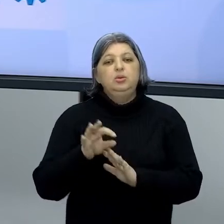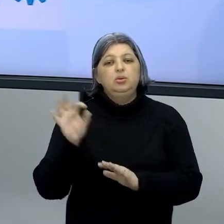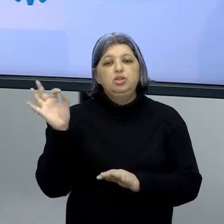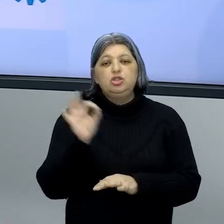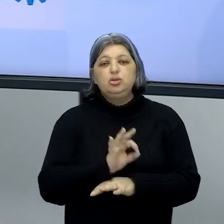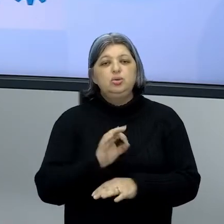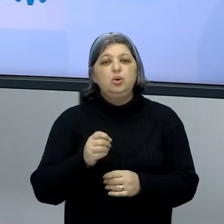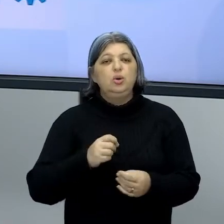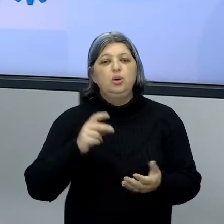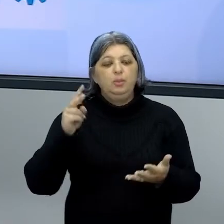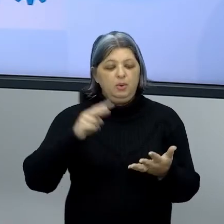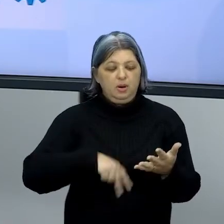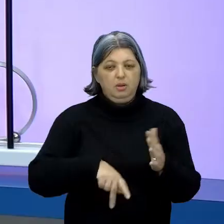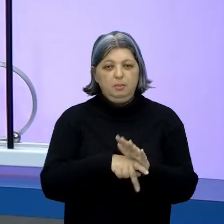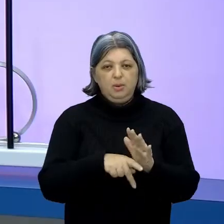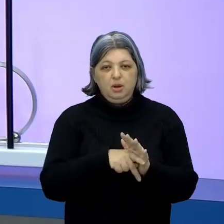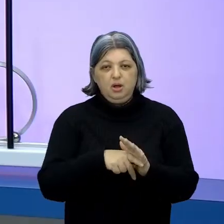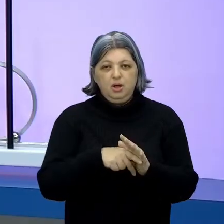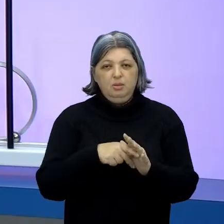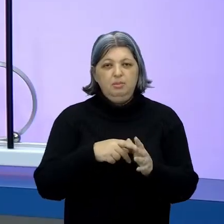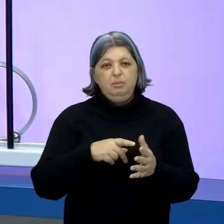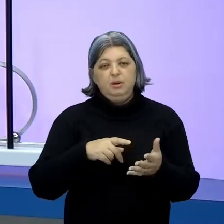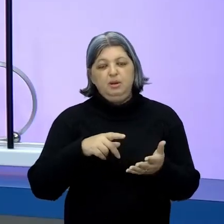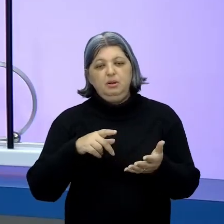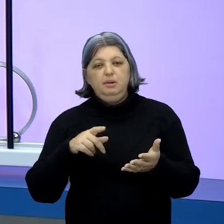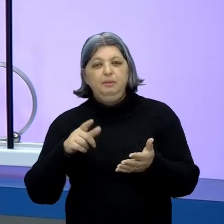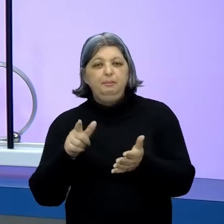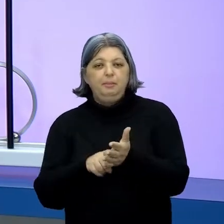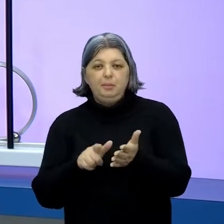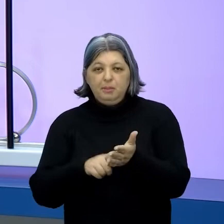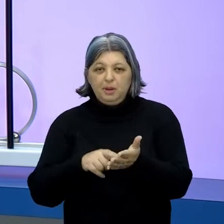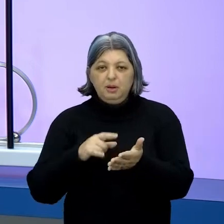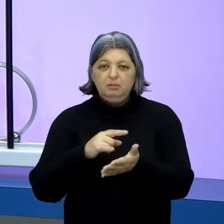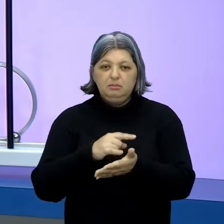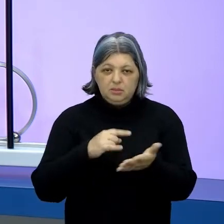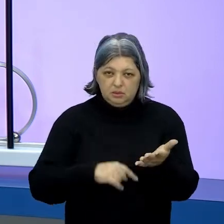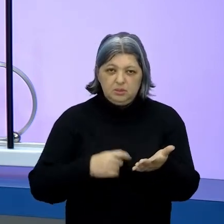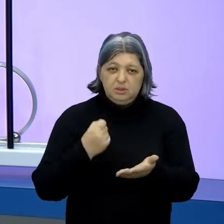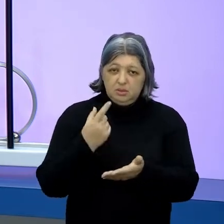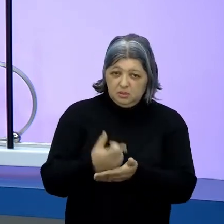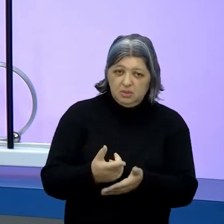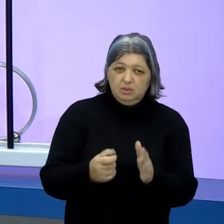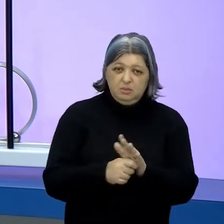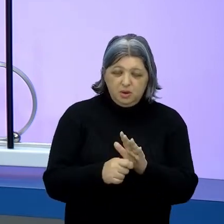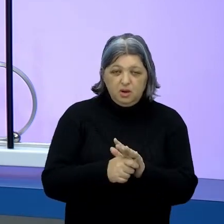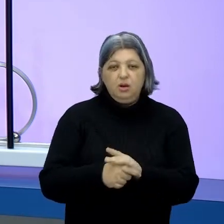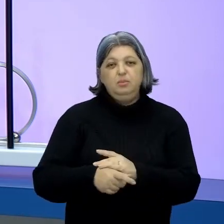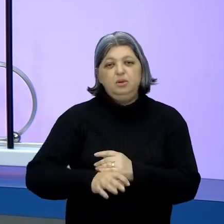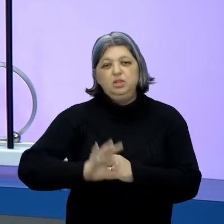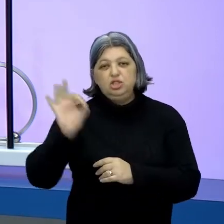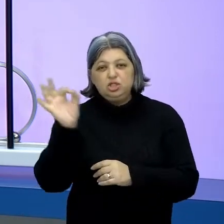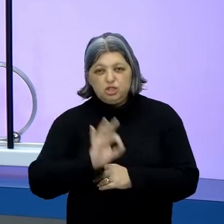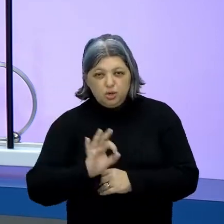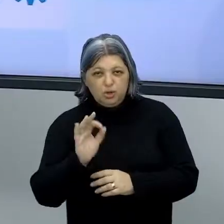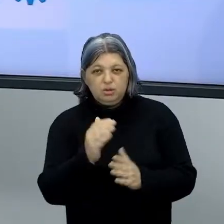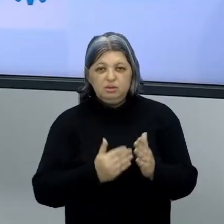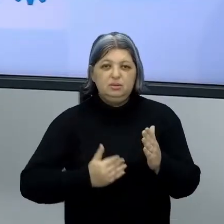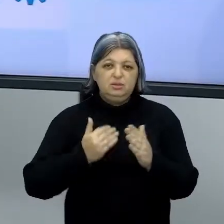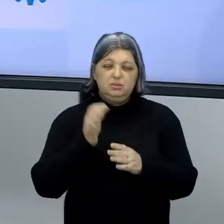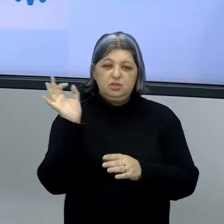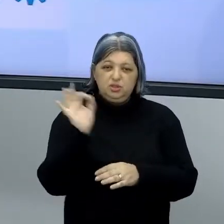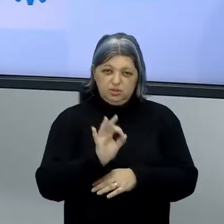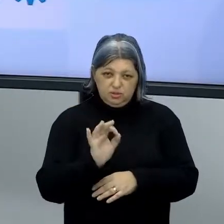boleto bancário? Você acha fácil? Uma fatura de cartão de crédito, os juros rotativos, os juros sobre juros. Nós fizemos aí